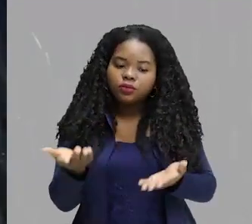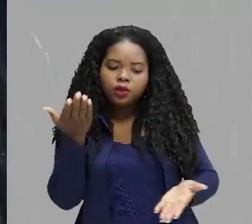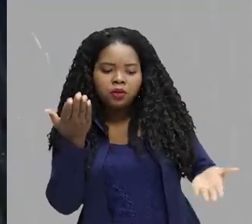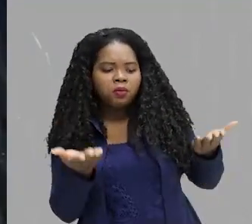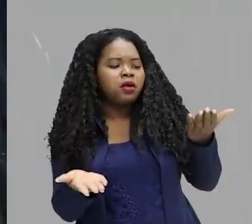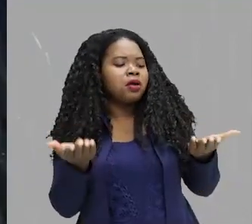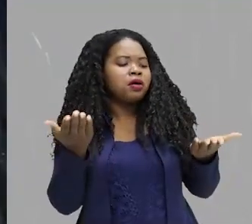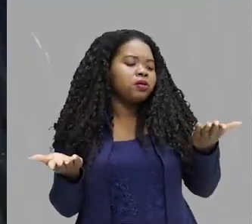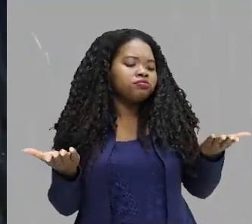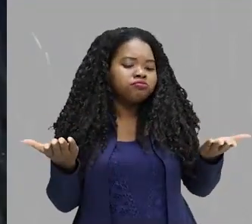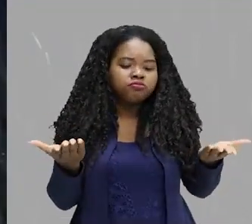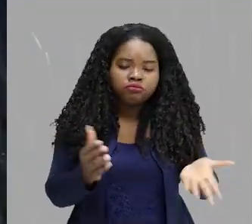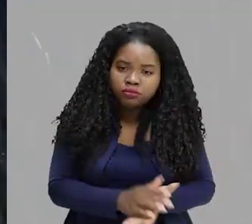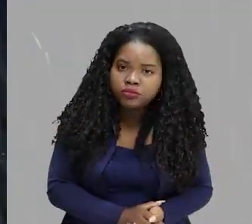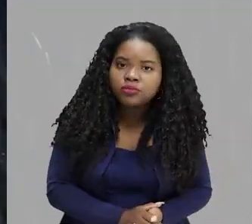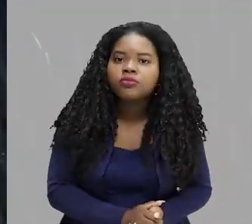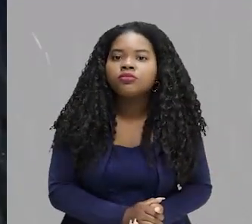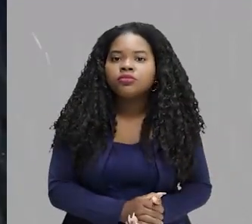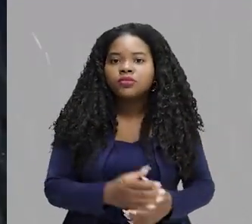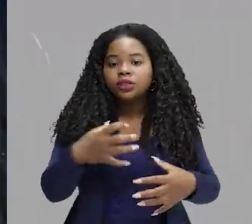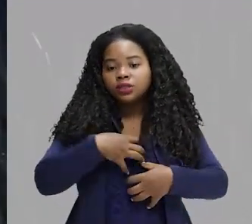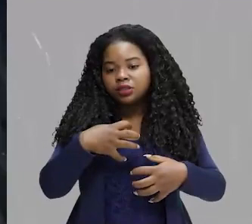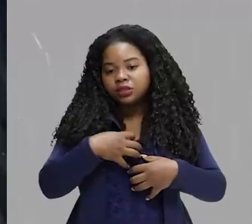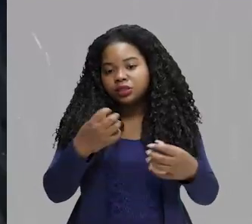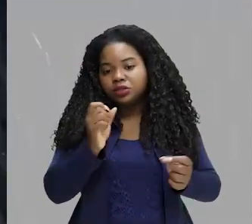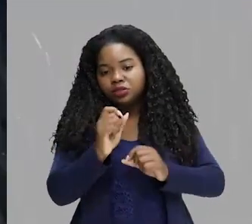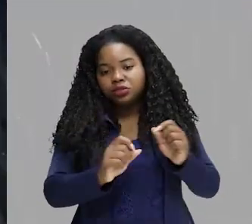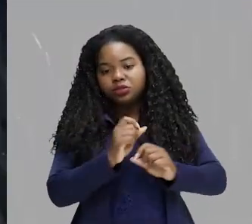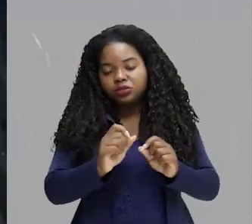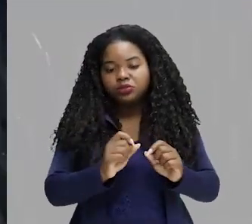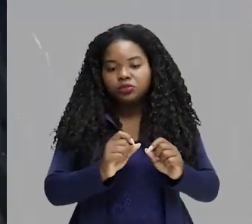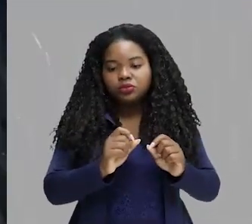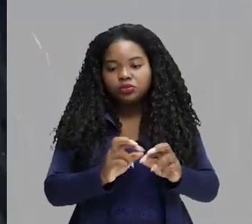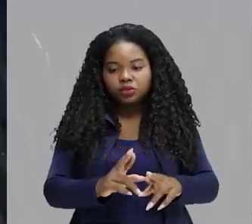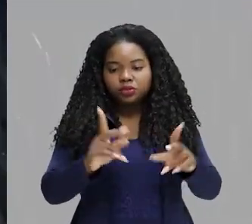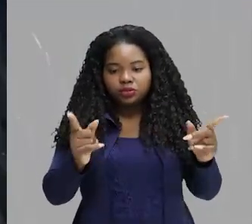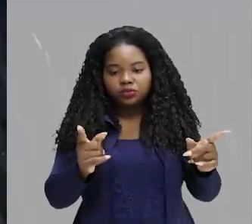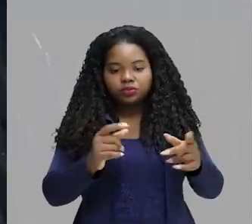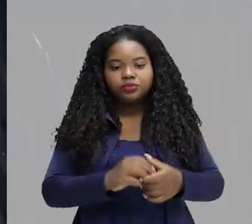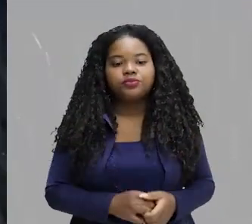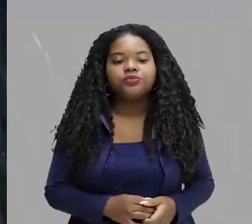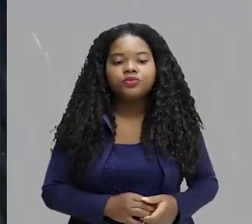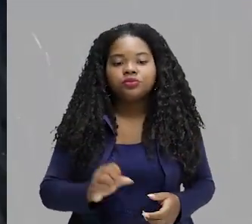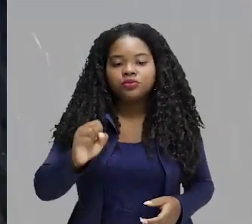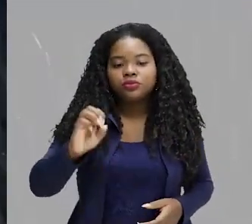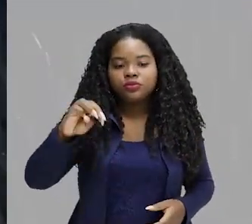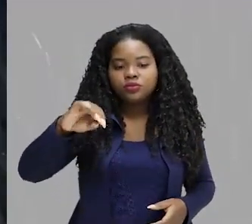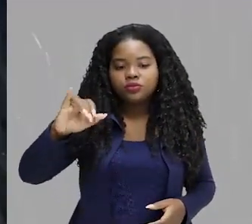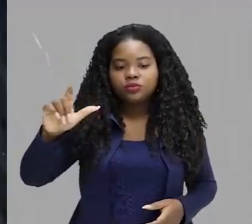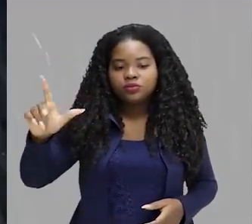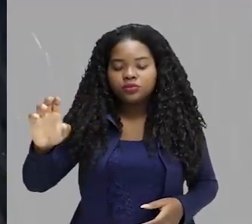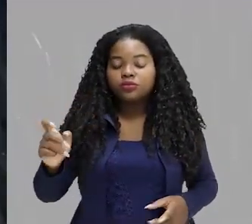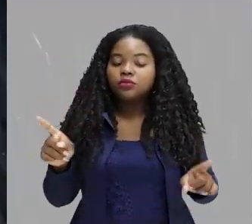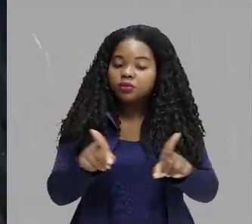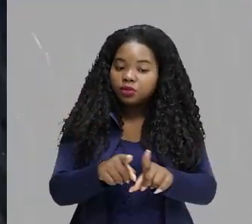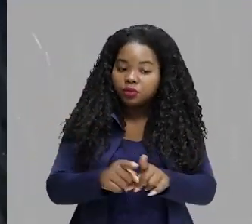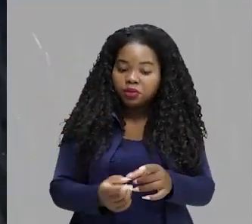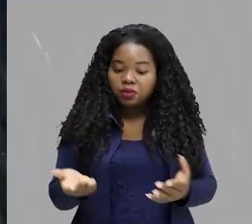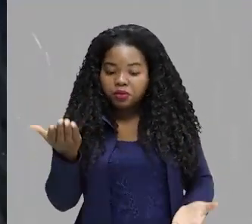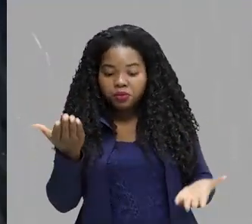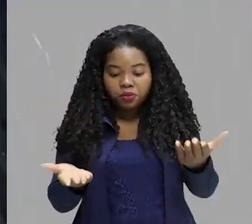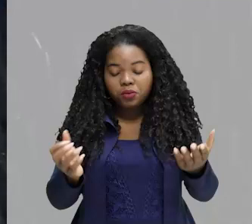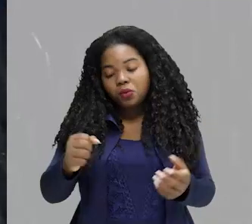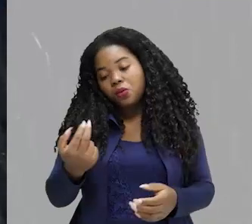comparação ou uma analogia em sentido metafórico. Então, por exemplo, você não usa o sentido real. E a símile também é uma comparação